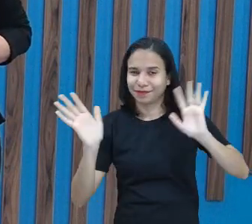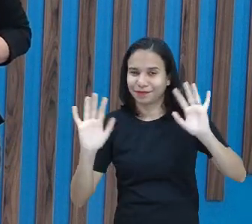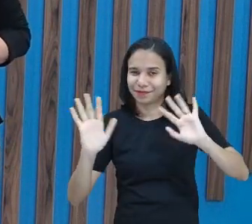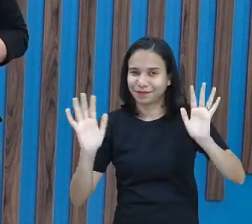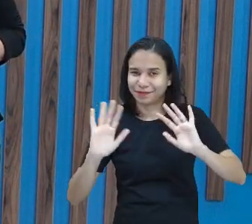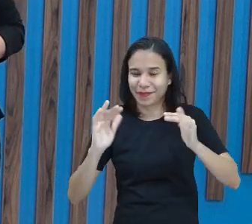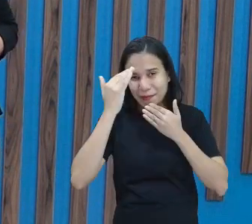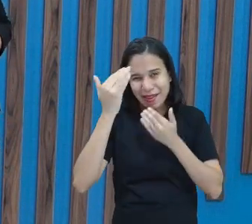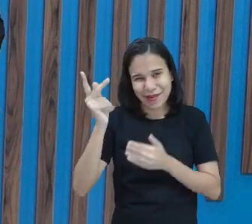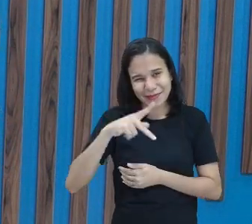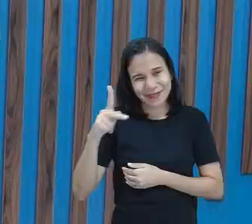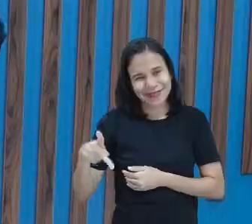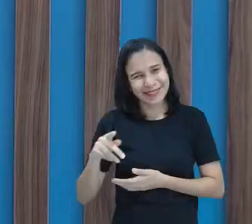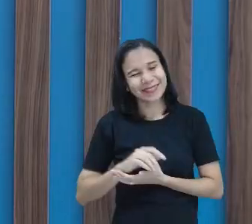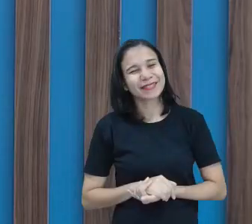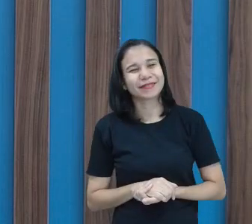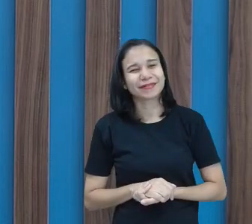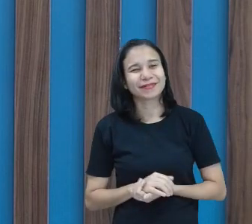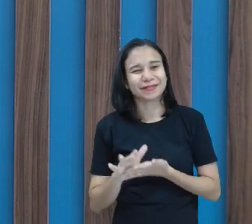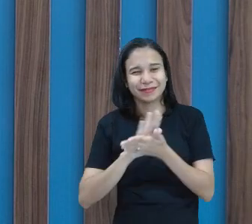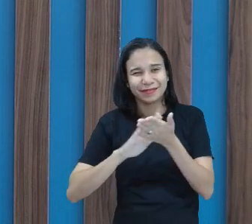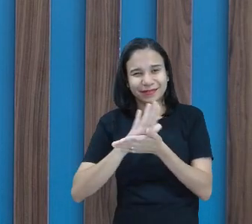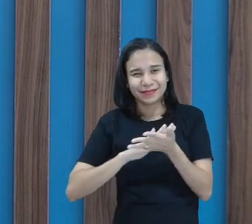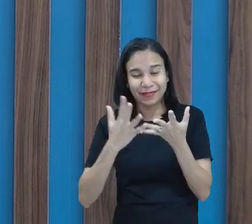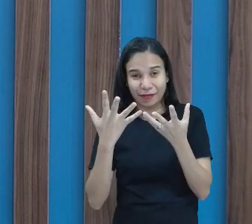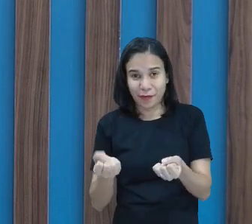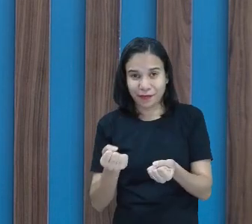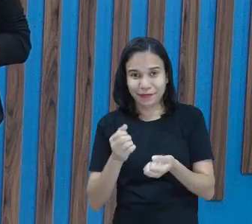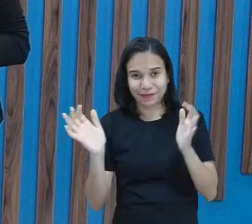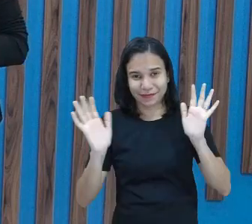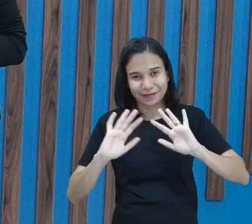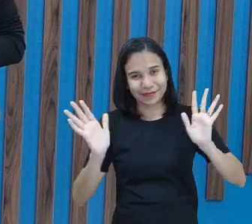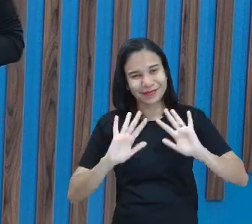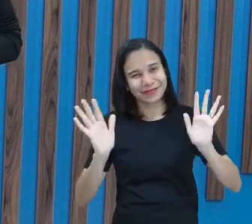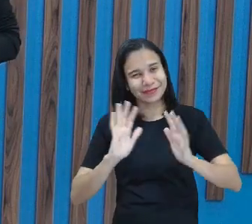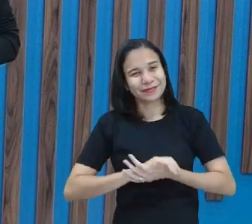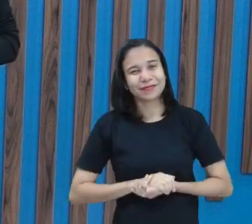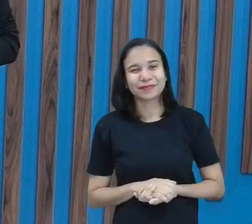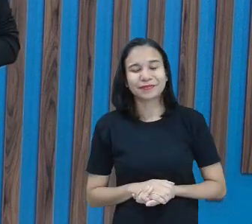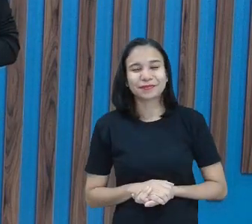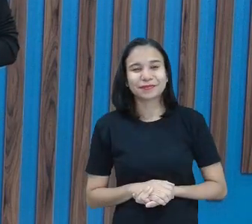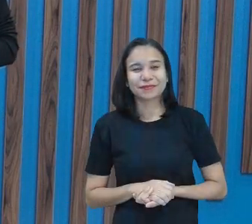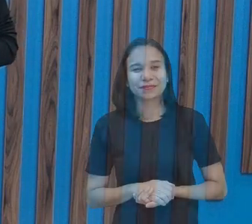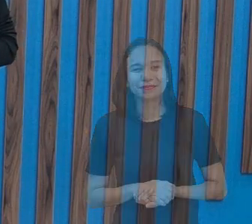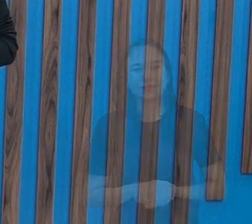tchau. Obrigada, professora Sandra. Por nada, vamos lá, vamos seguir. Obrigada, Helena.